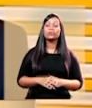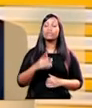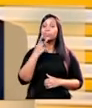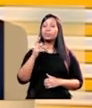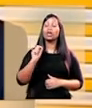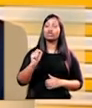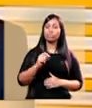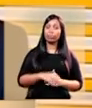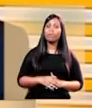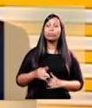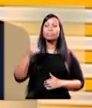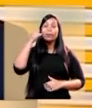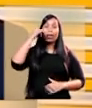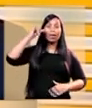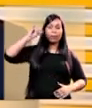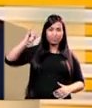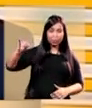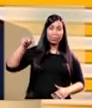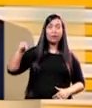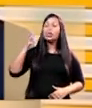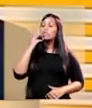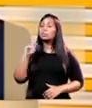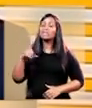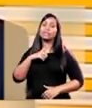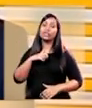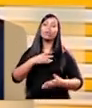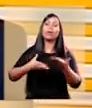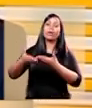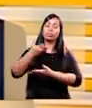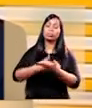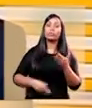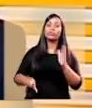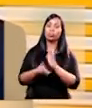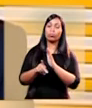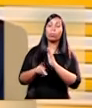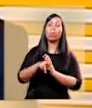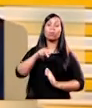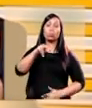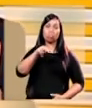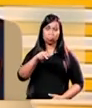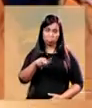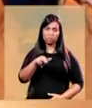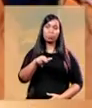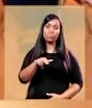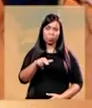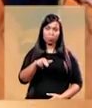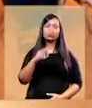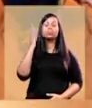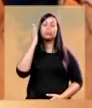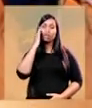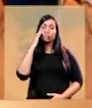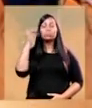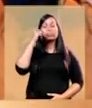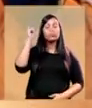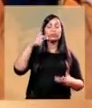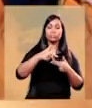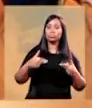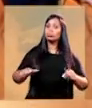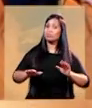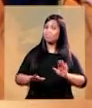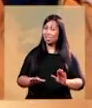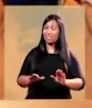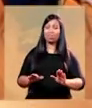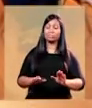fica constando, por quê? Para evitar que aquela criança tenha um relacionamento biológico com os irmãos anteriormente, então, para se saber, para evitar isso.